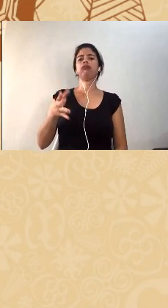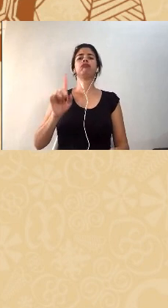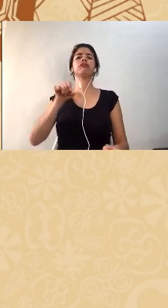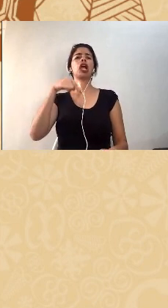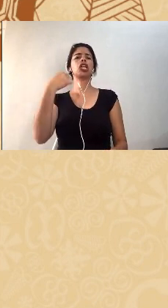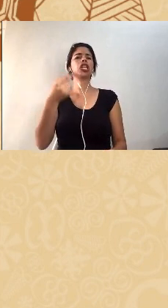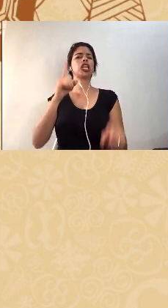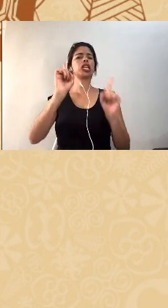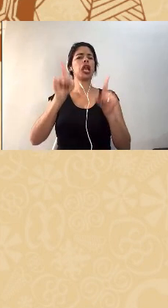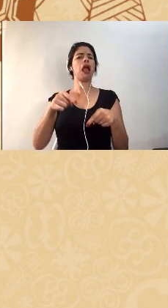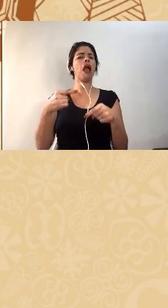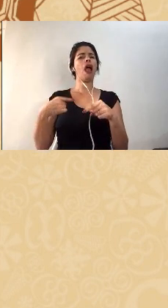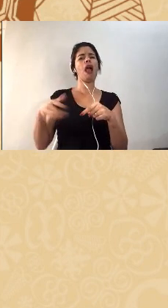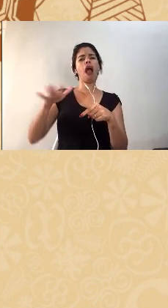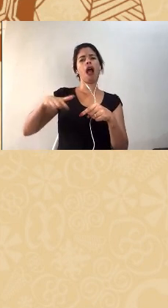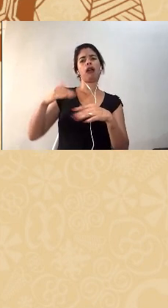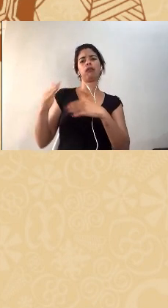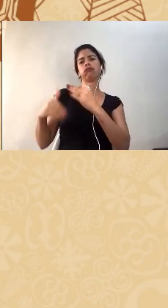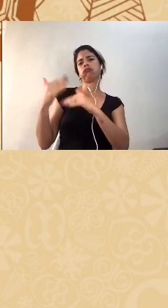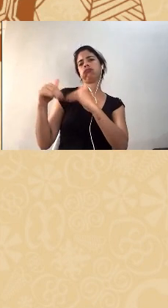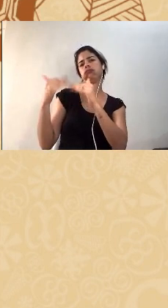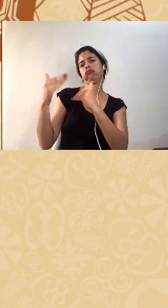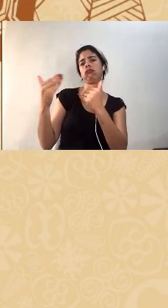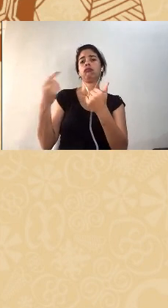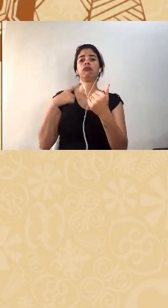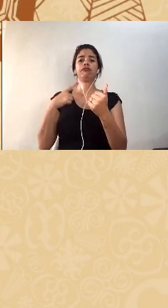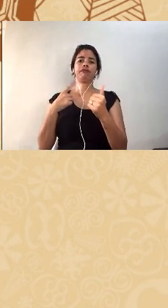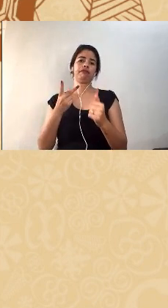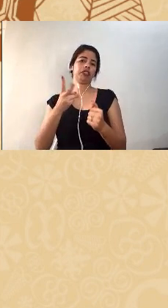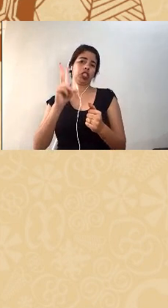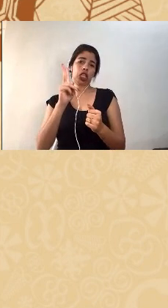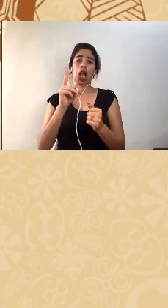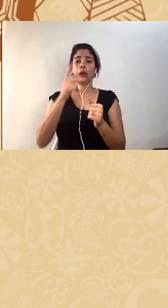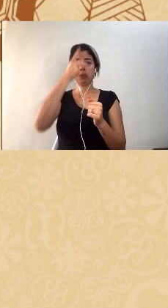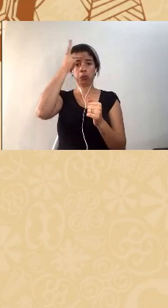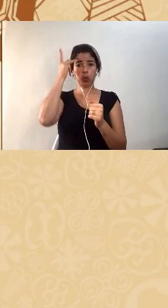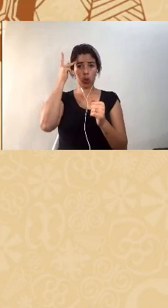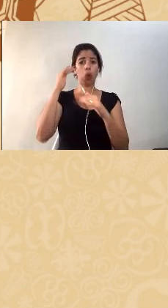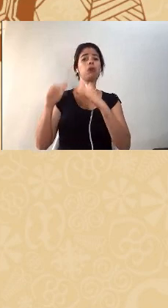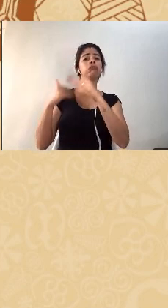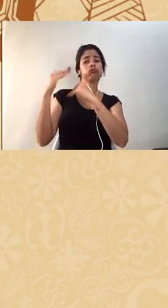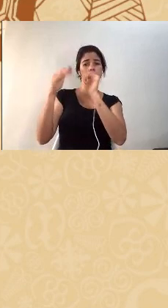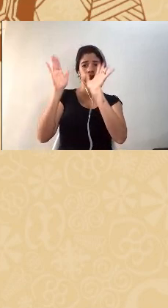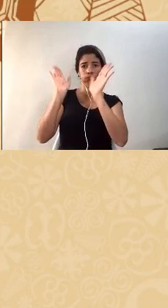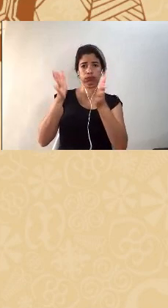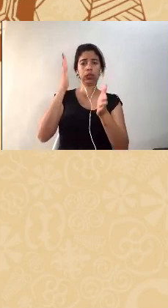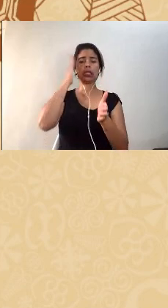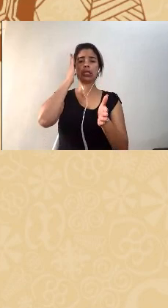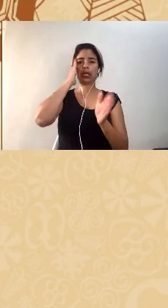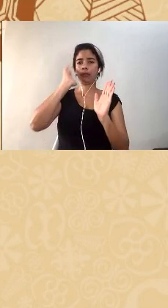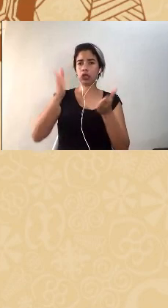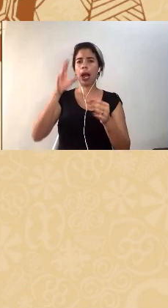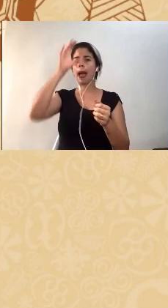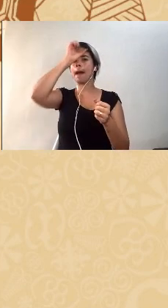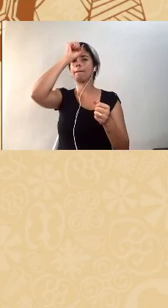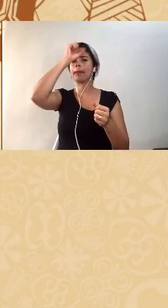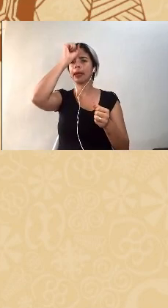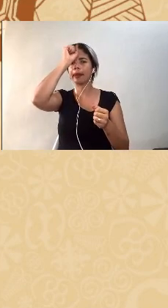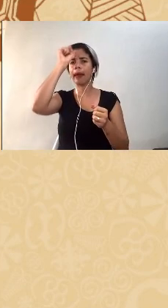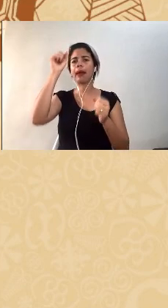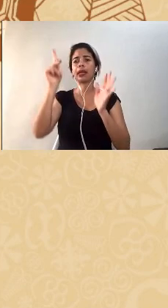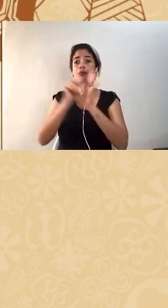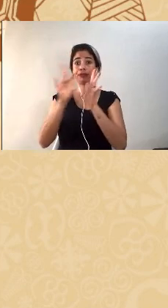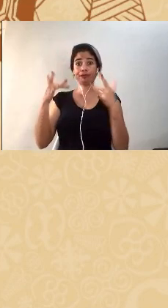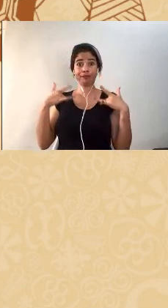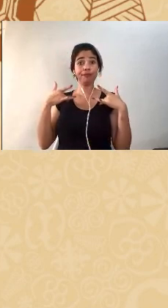de uma ala progressista, né? Estou entendendo aqui que todo mundo é de um campo progressista. Estamos aqui, né, aprendendo, né, se